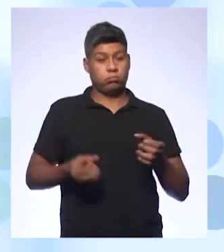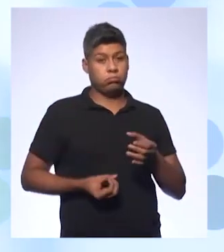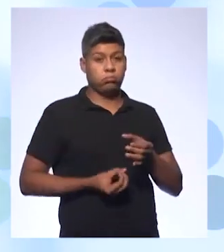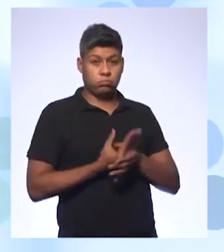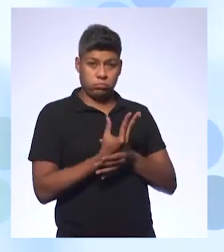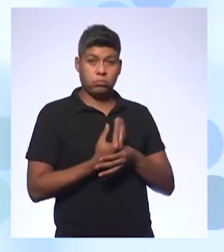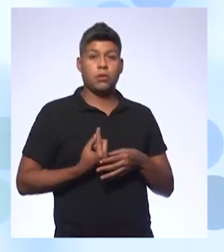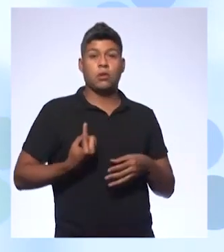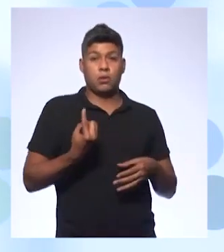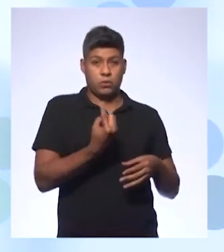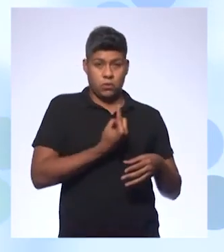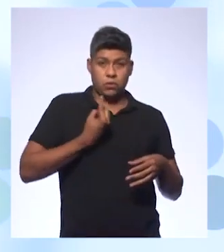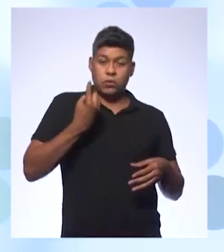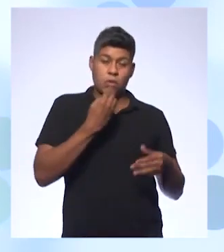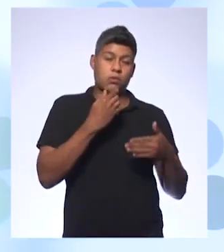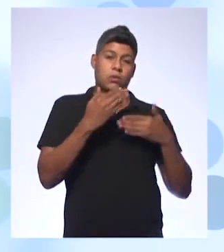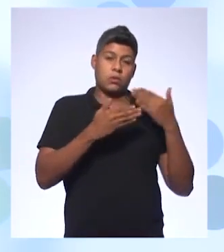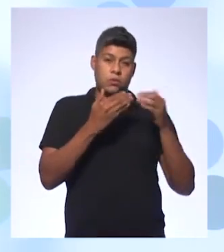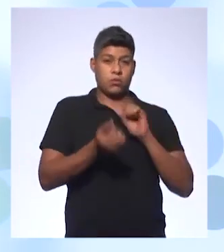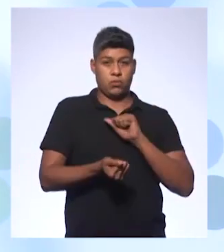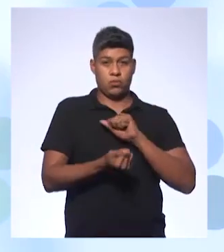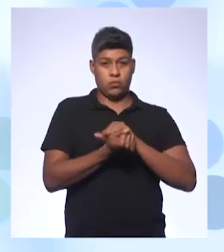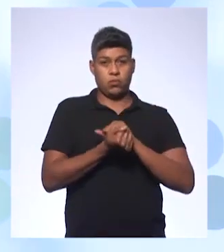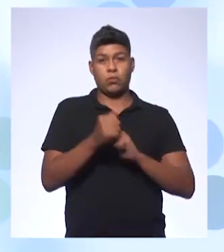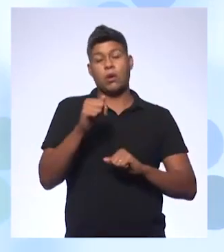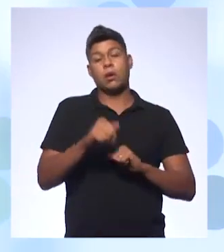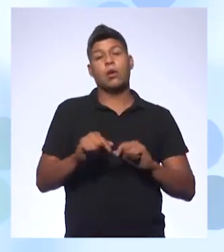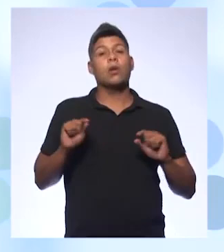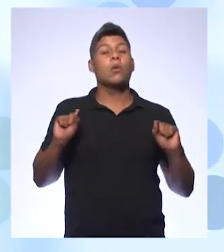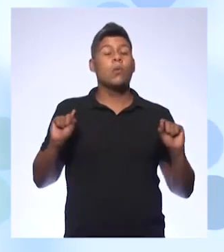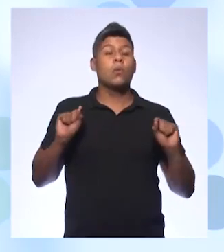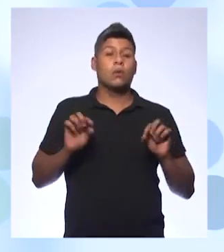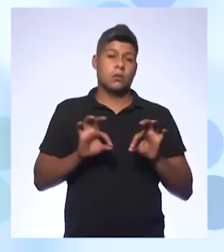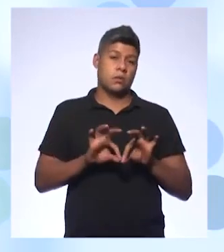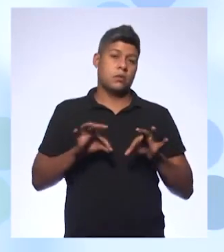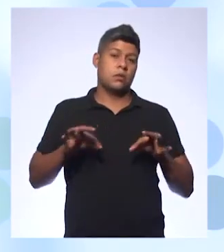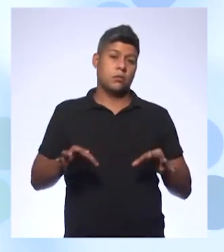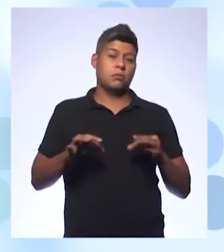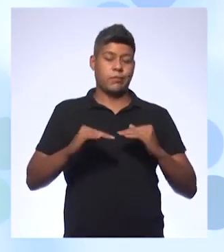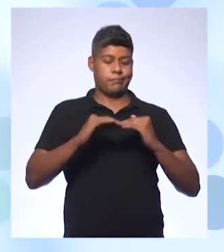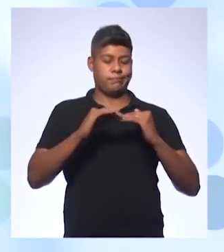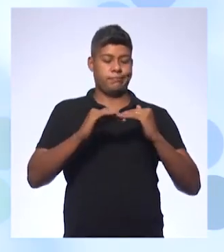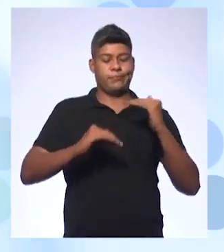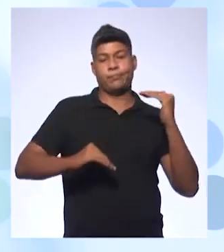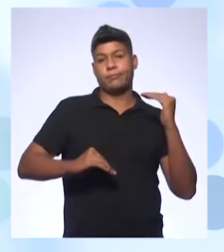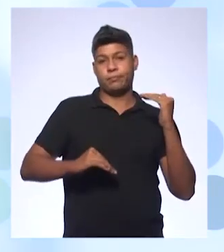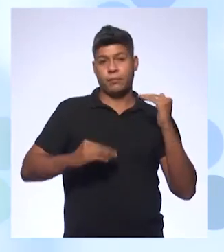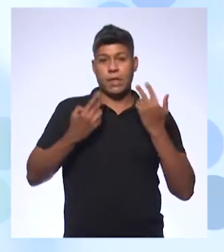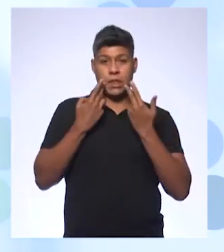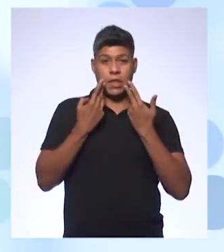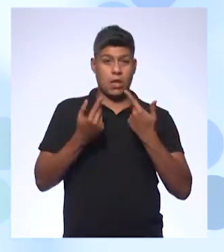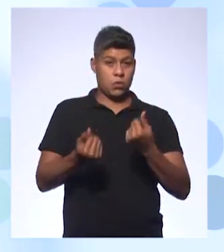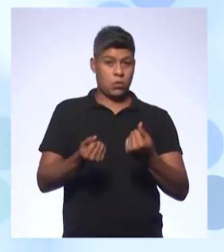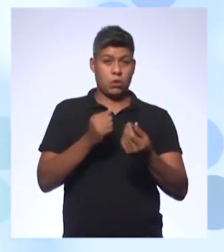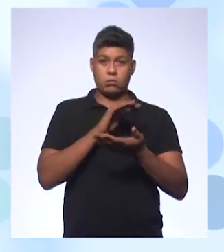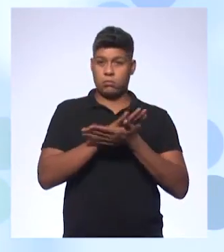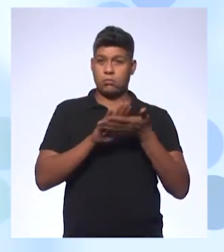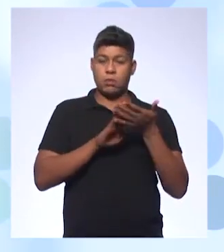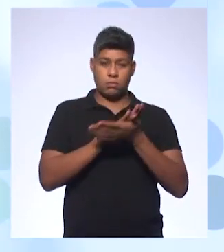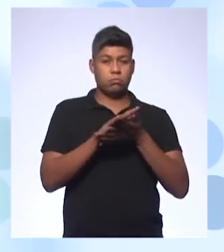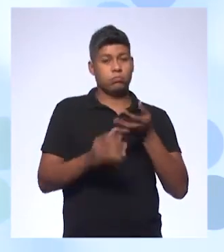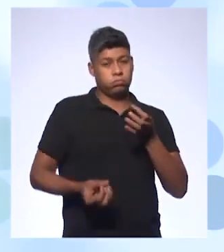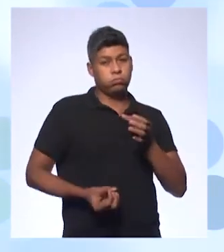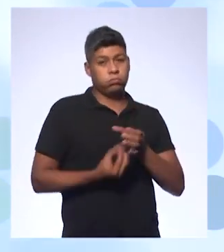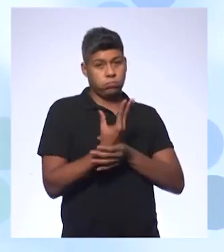construção que nós estamos desenvolvendo juntos aqui, que é simples. A desigualdade ela não é natural, ela é